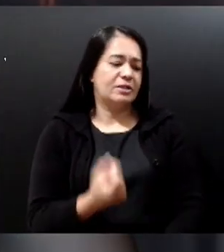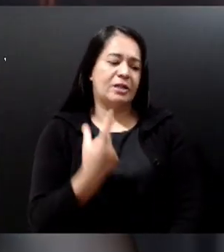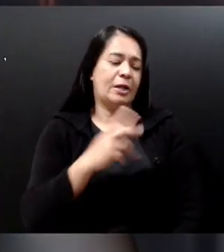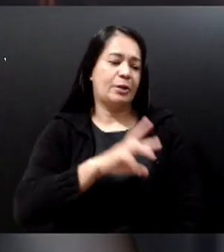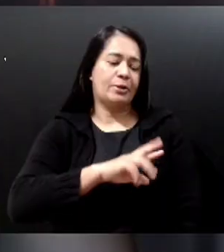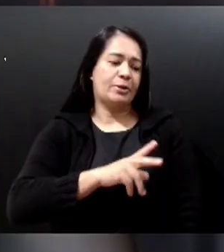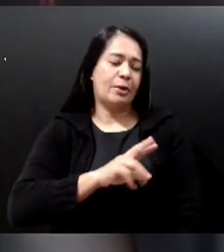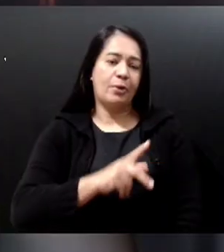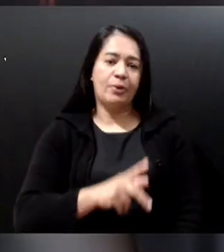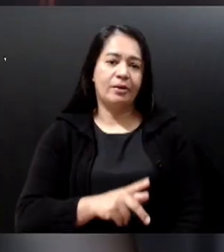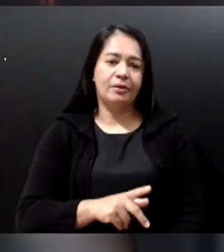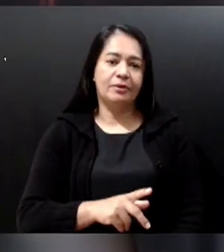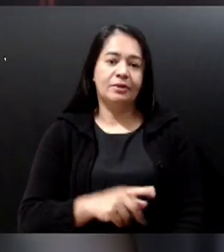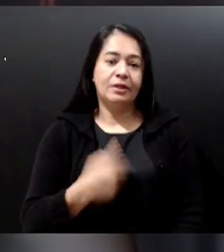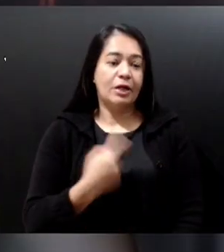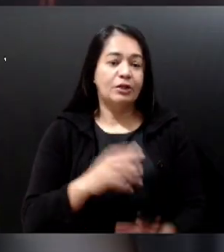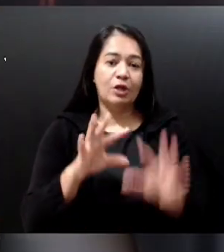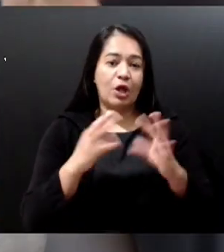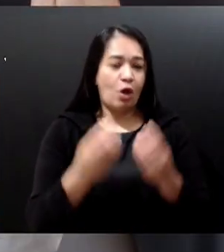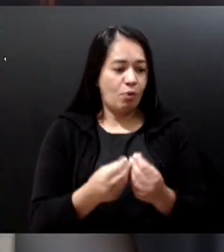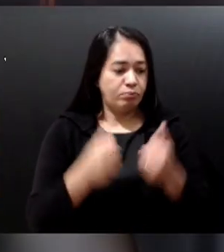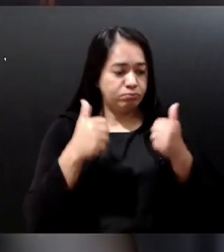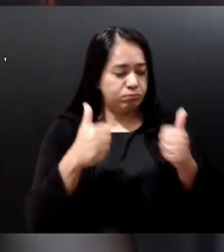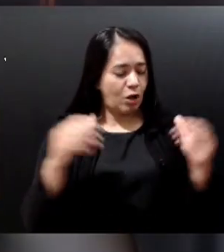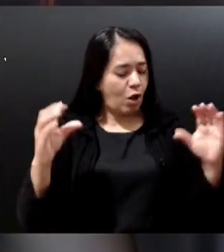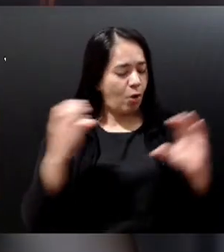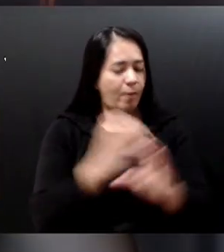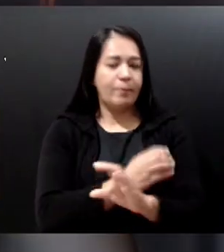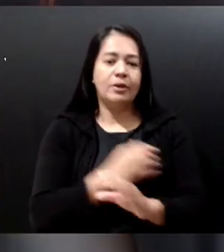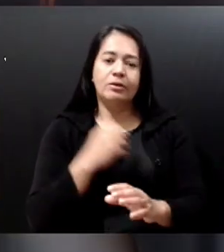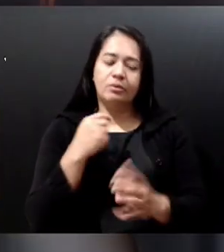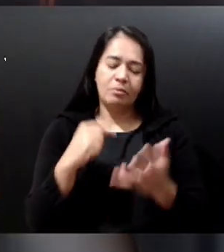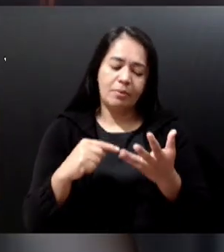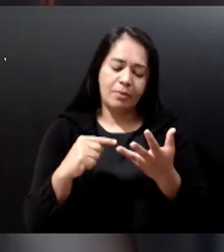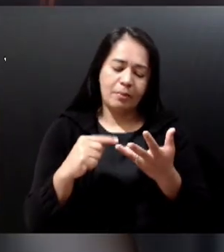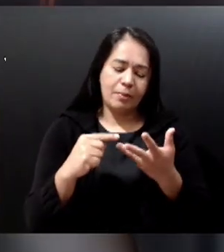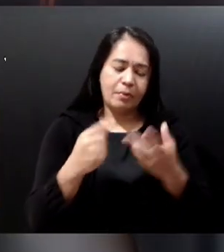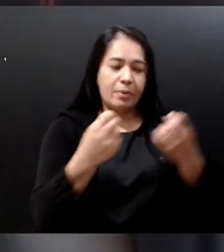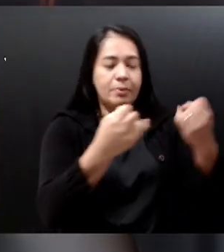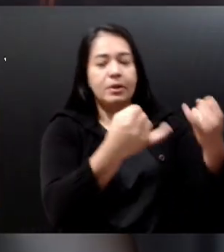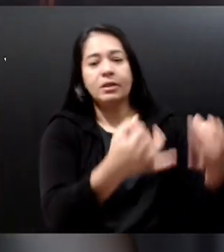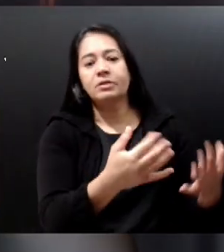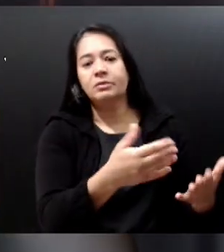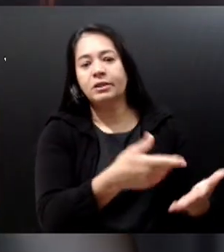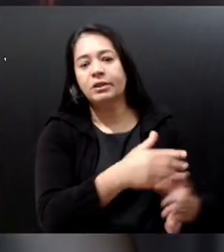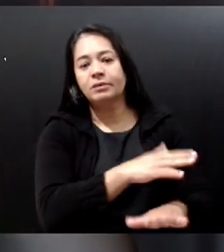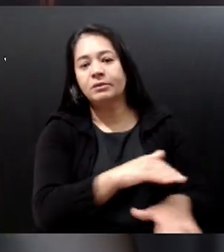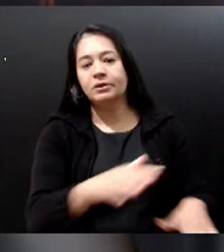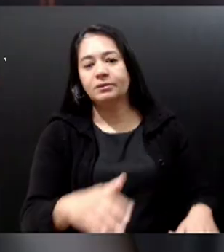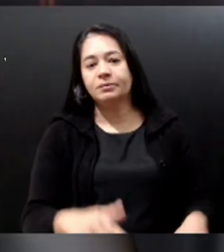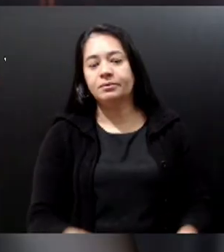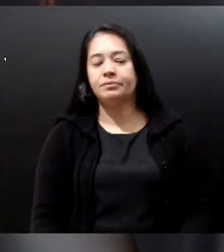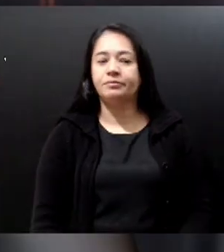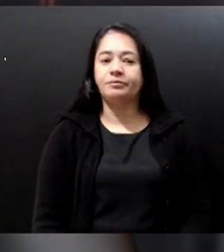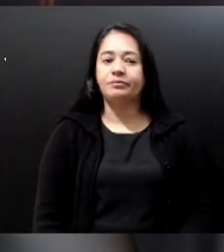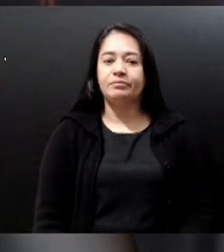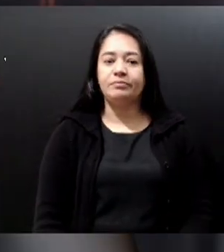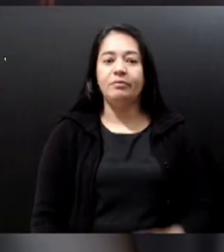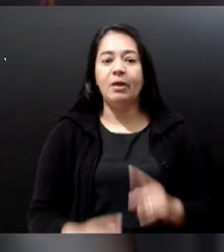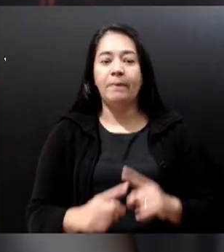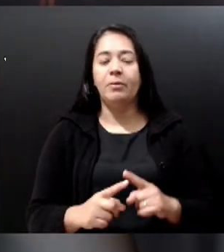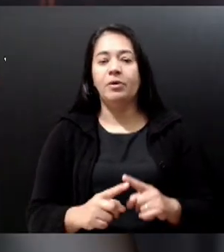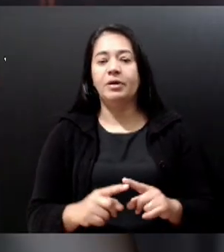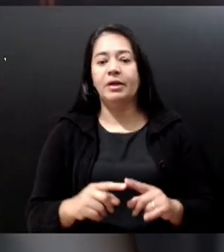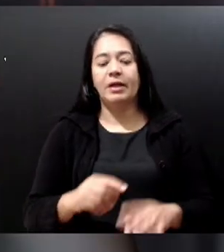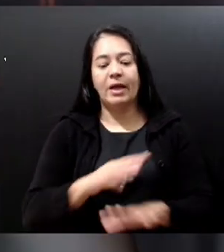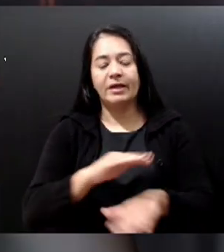para a criança, né, ela se proteger. Então essas crianças também, essas